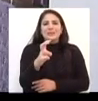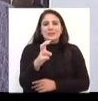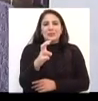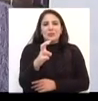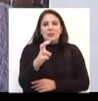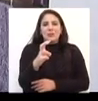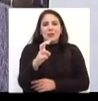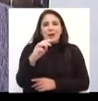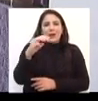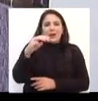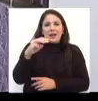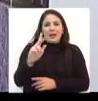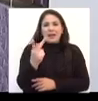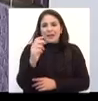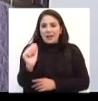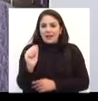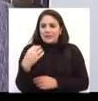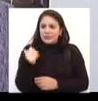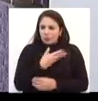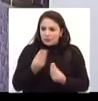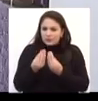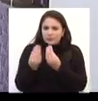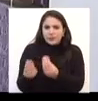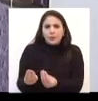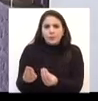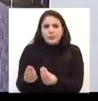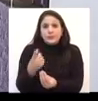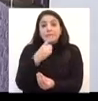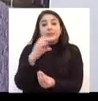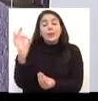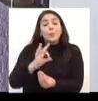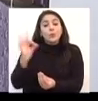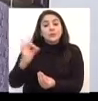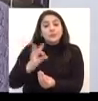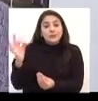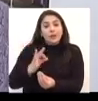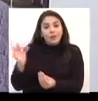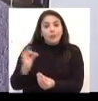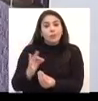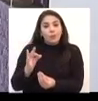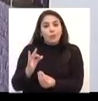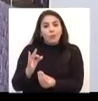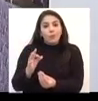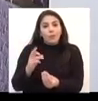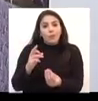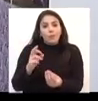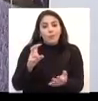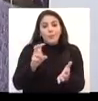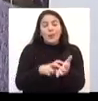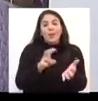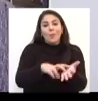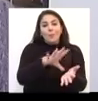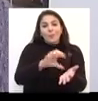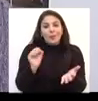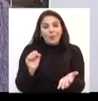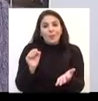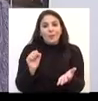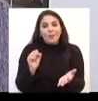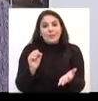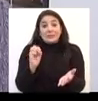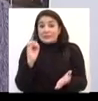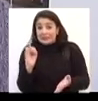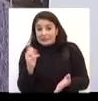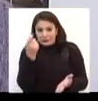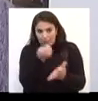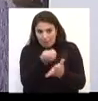os 45 hectares que foram doados a essa empresa foram 100% hipotecados. Então já não é mais